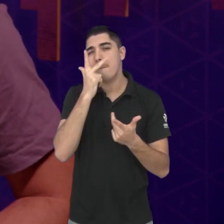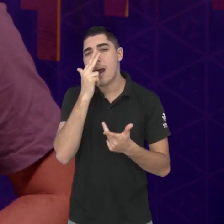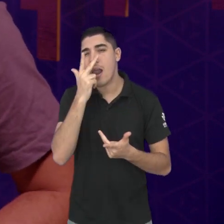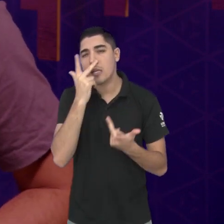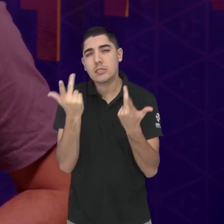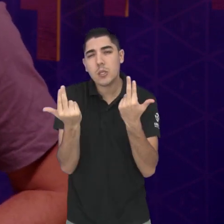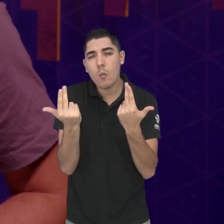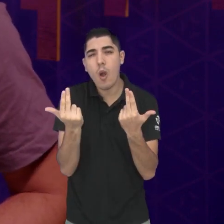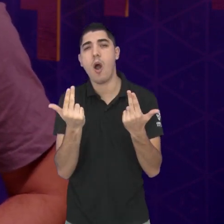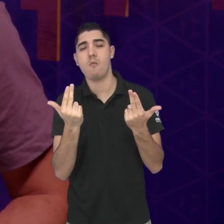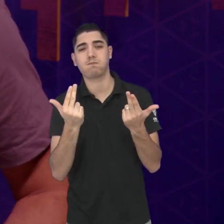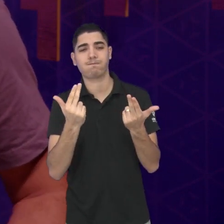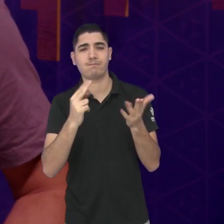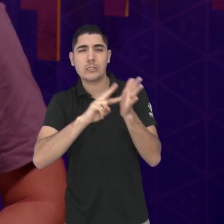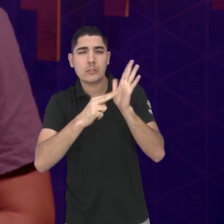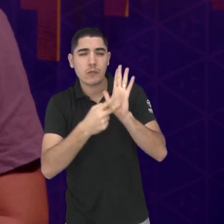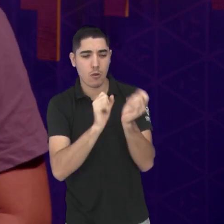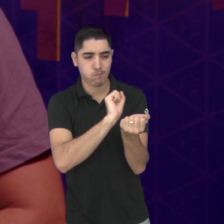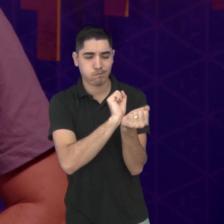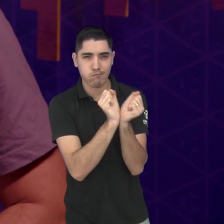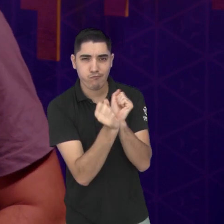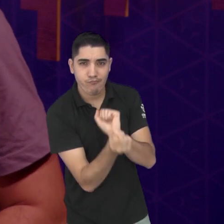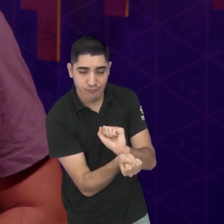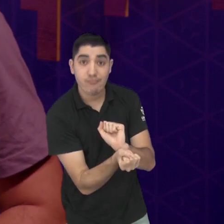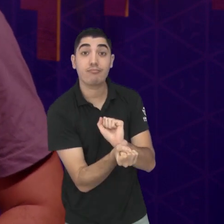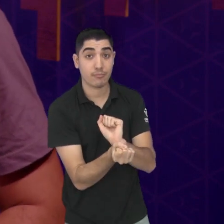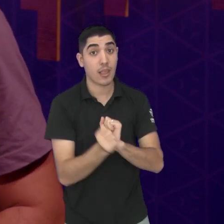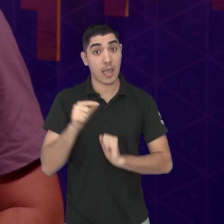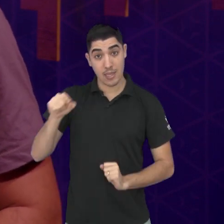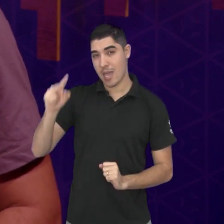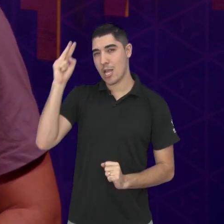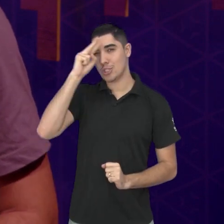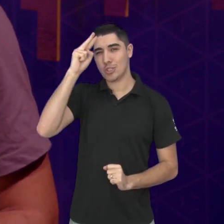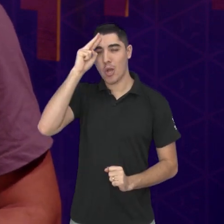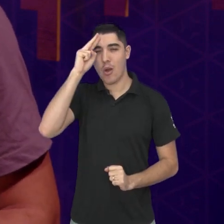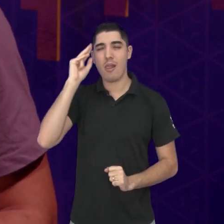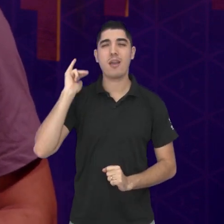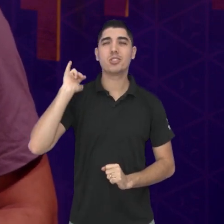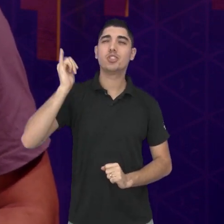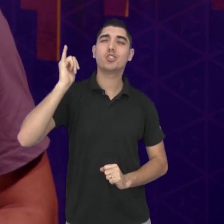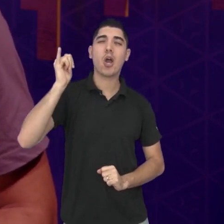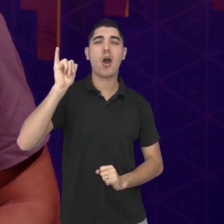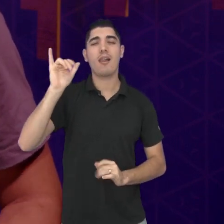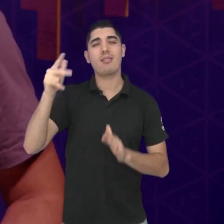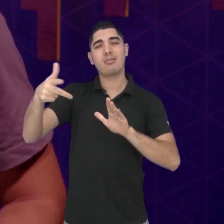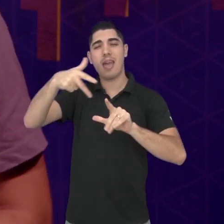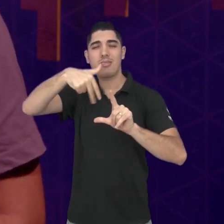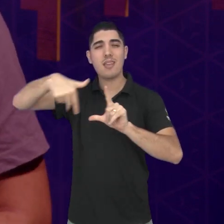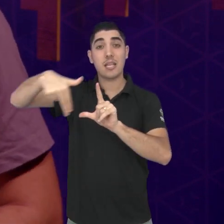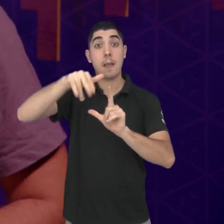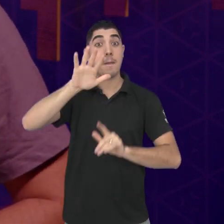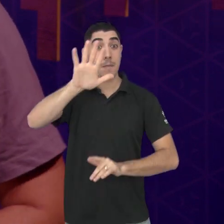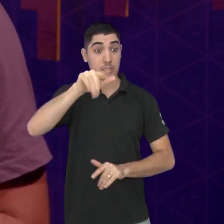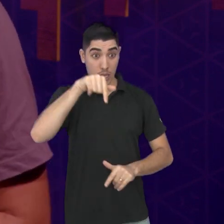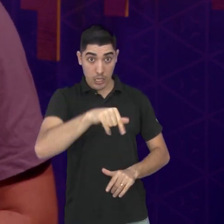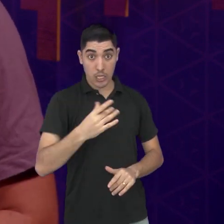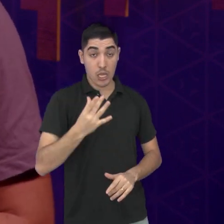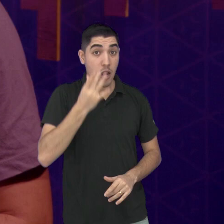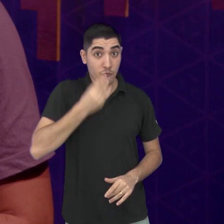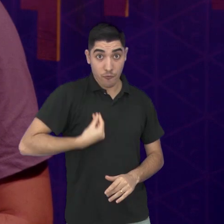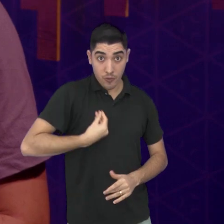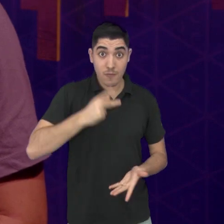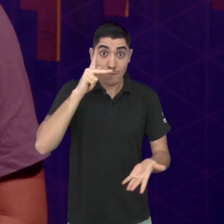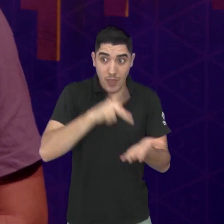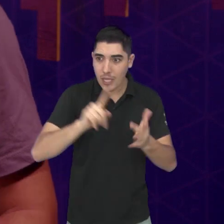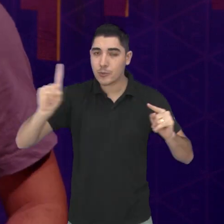em situação de trabalho análoga à escravidão. E por mais que sejam histórias de fantasia, muita gente aqui no mundo